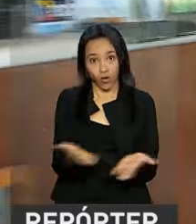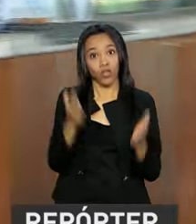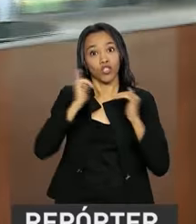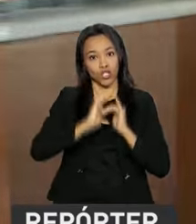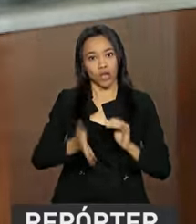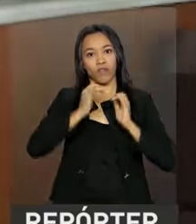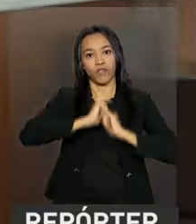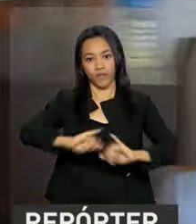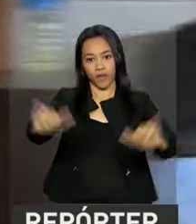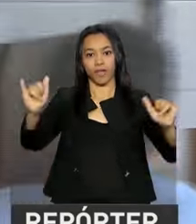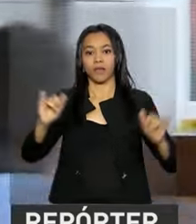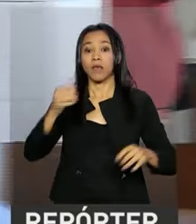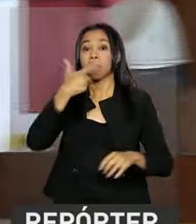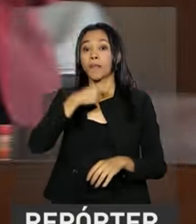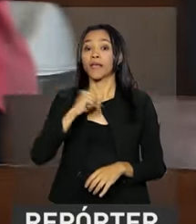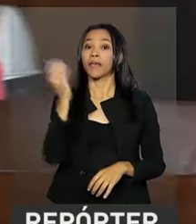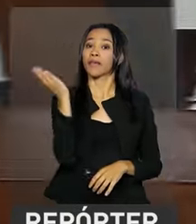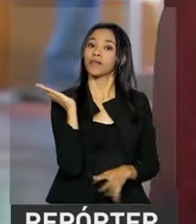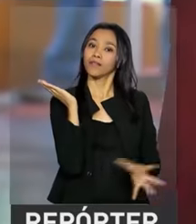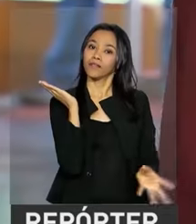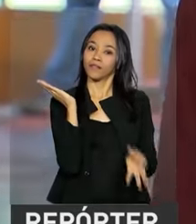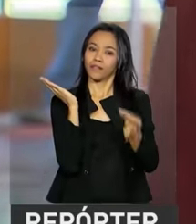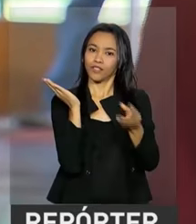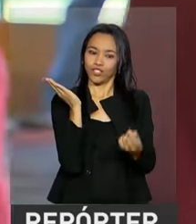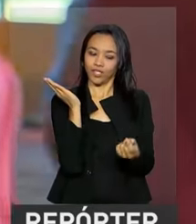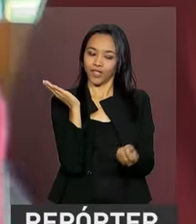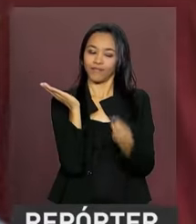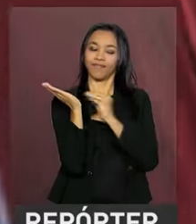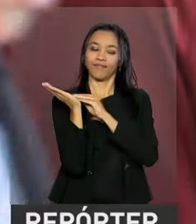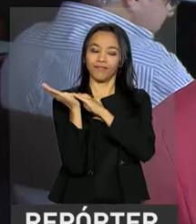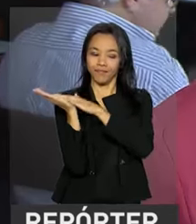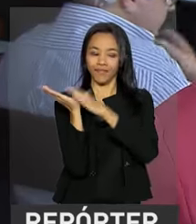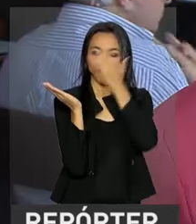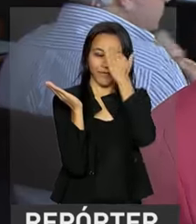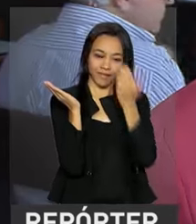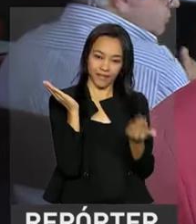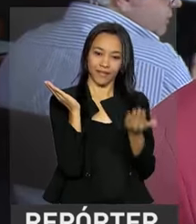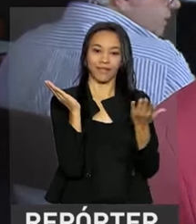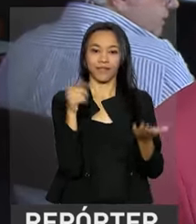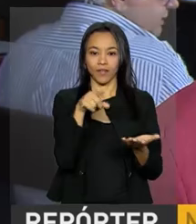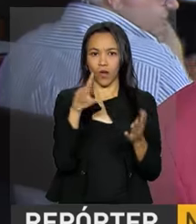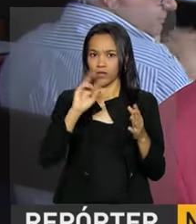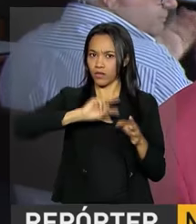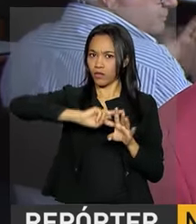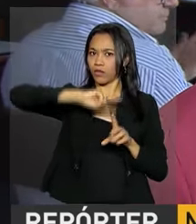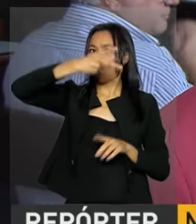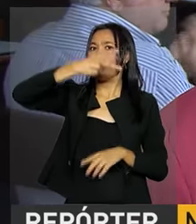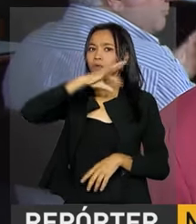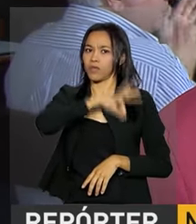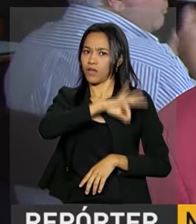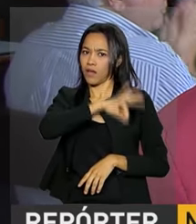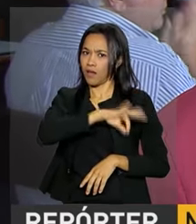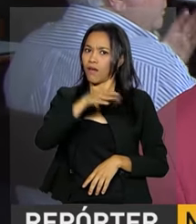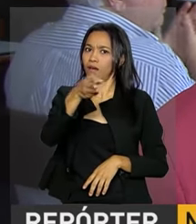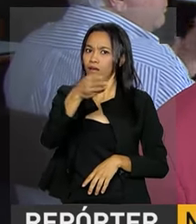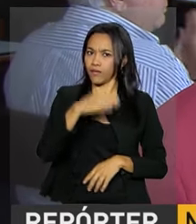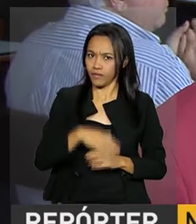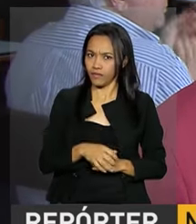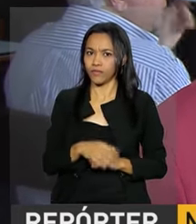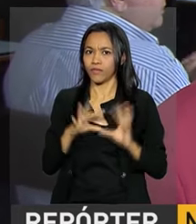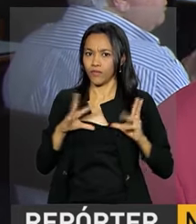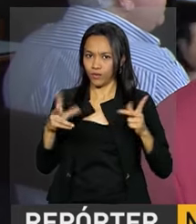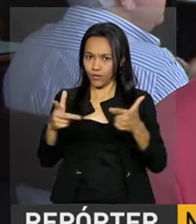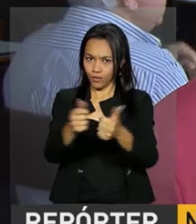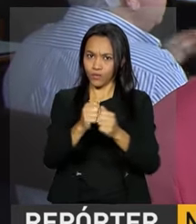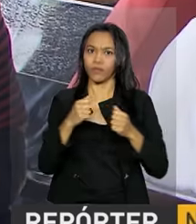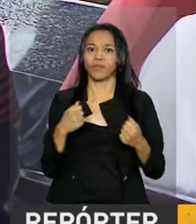Para quem recebe, a gorjeta é um adicional sempre bem-vindo. Dobra o nosso salário, tanto o nosso, dos garçons, como dos copeiros